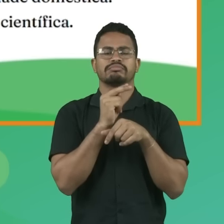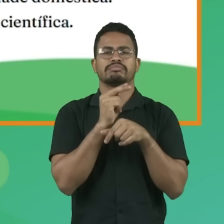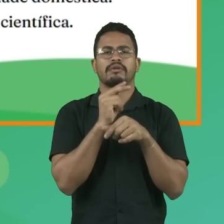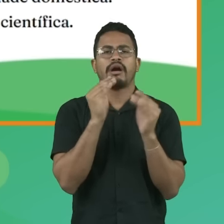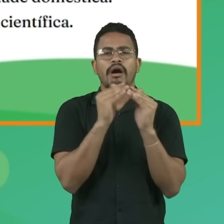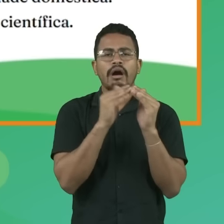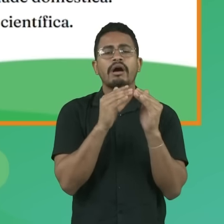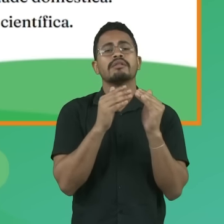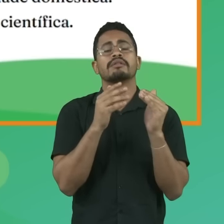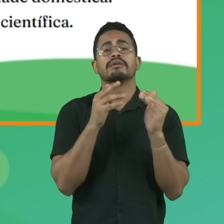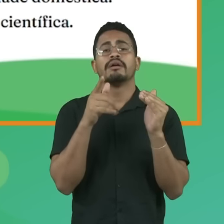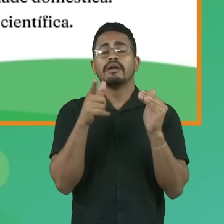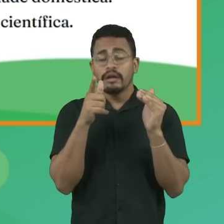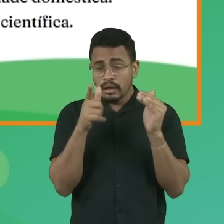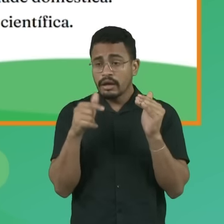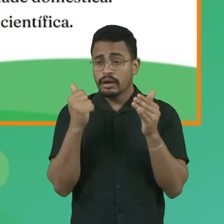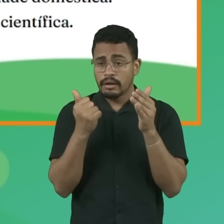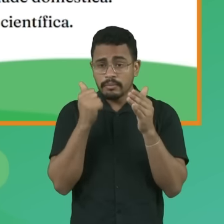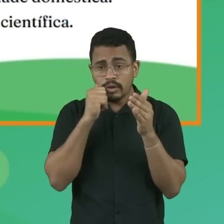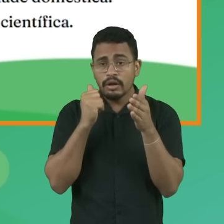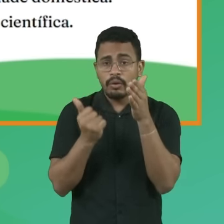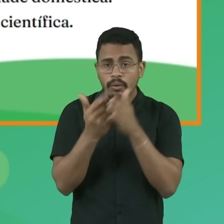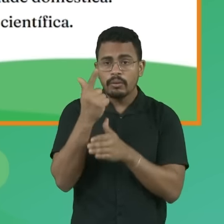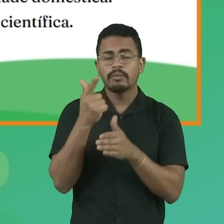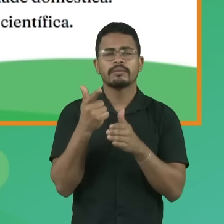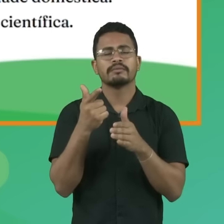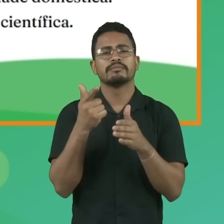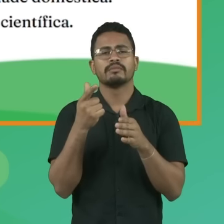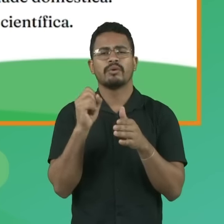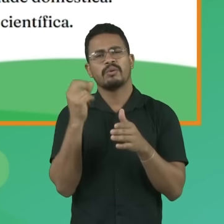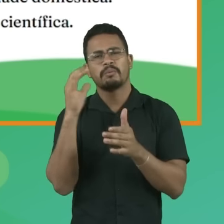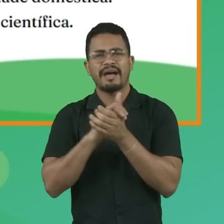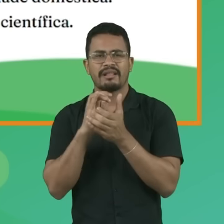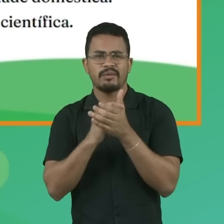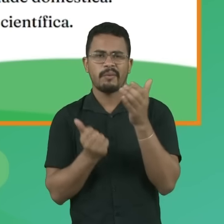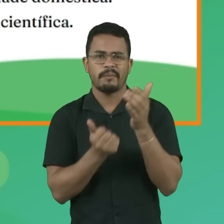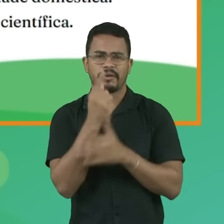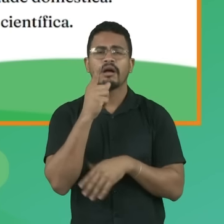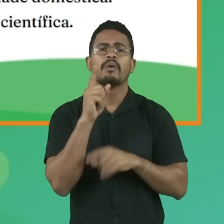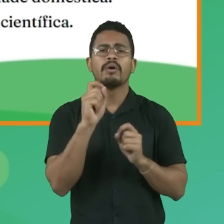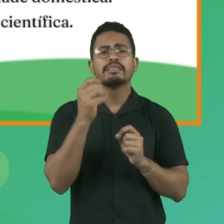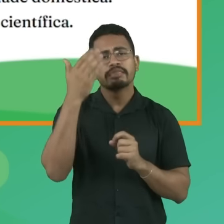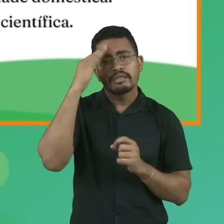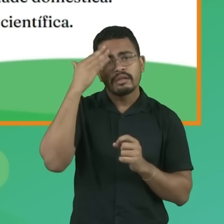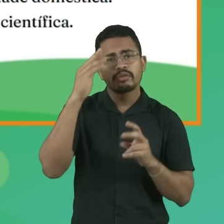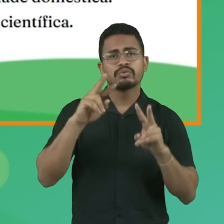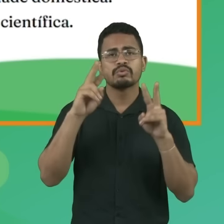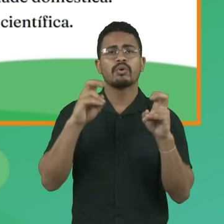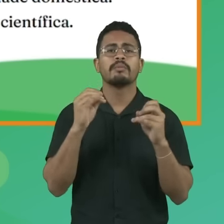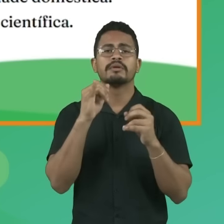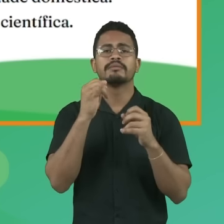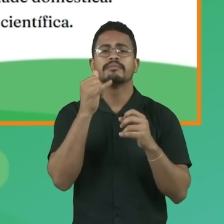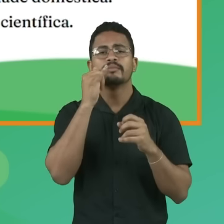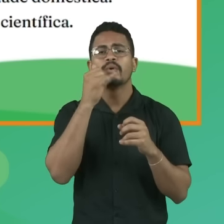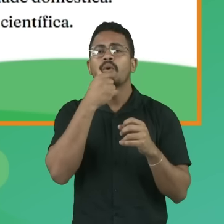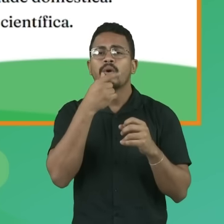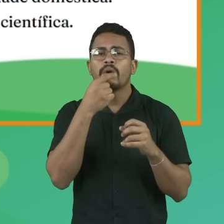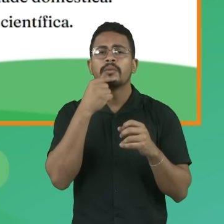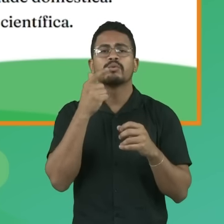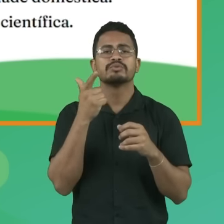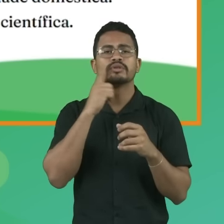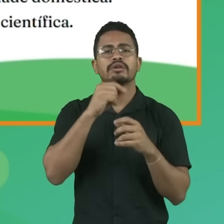as suas mulheres poderem limpar a casa. Então, dava essa ideia, né? Porque estava na época ali do homem, da primeira ida, o homem ao espaço, o